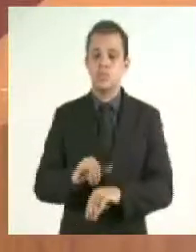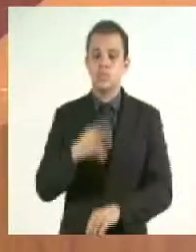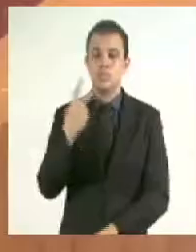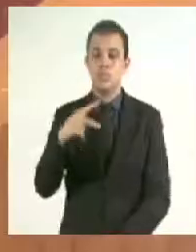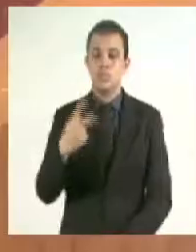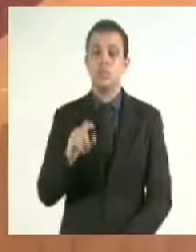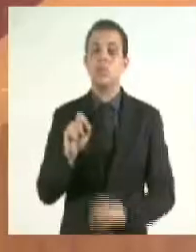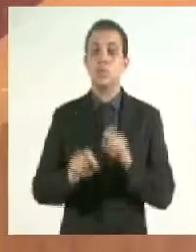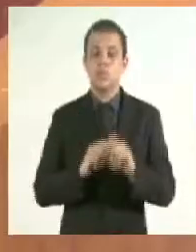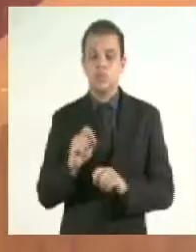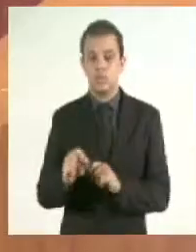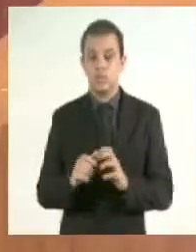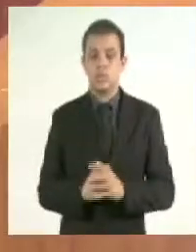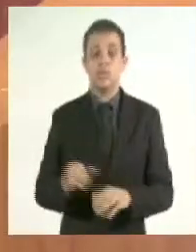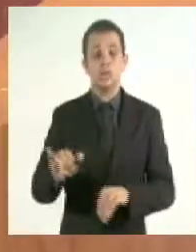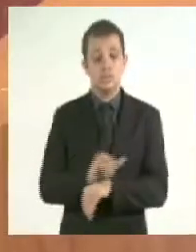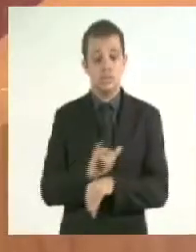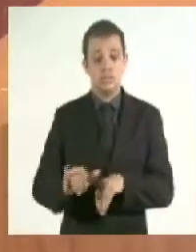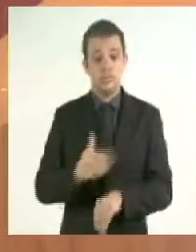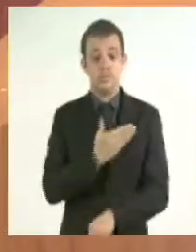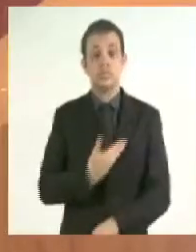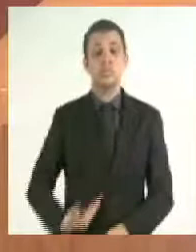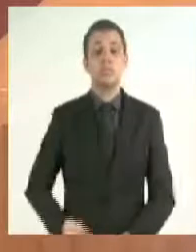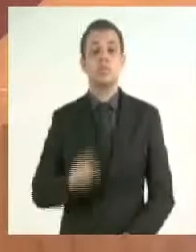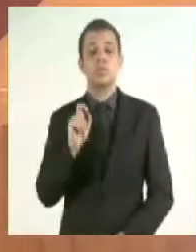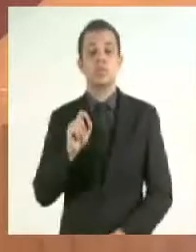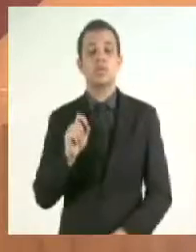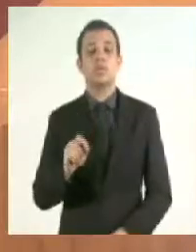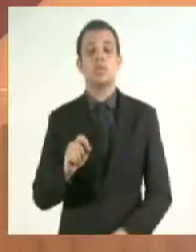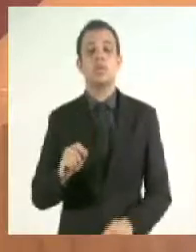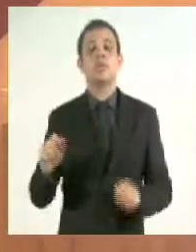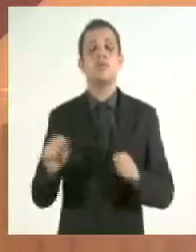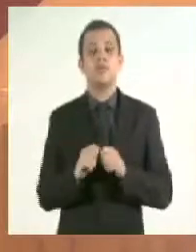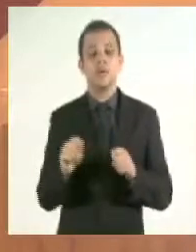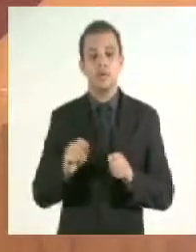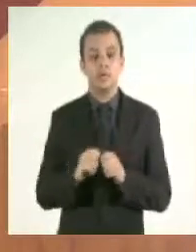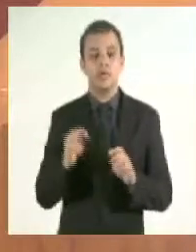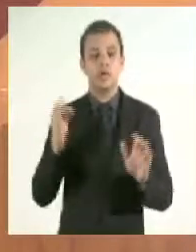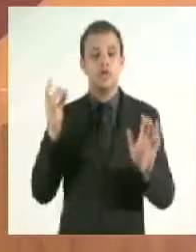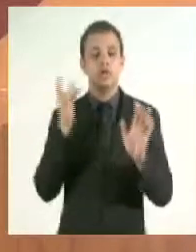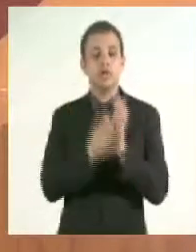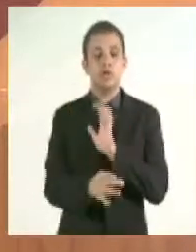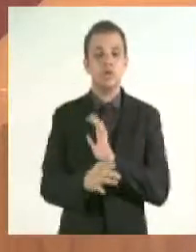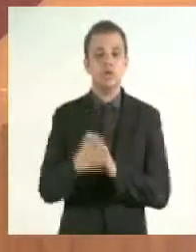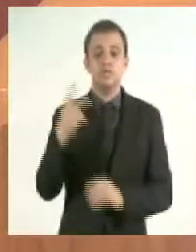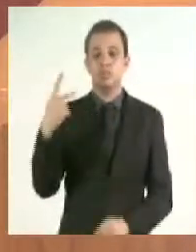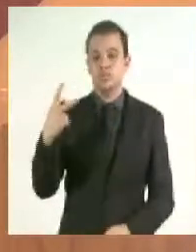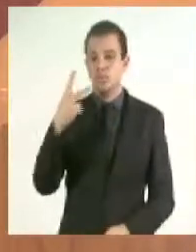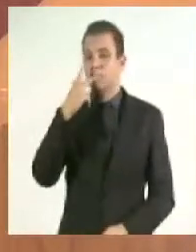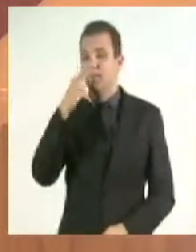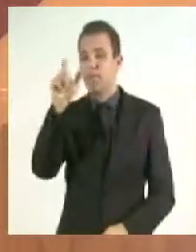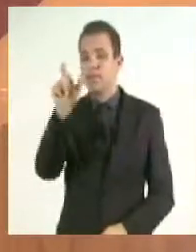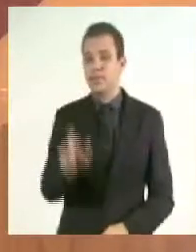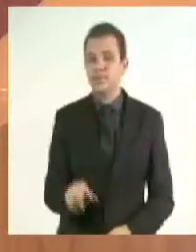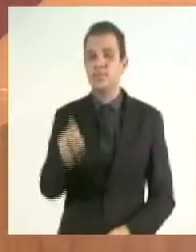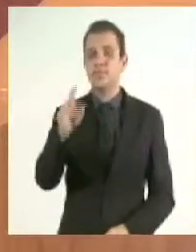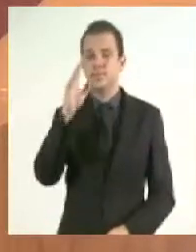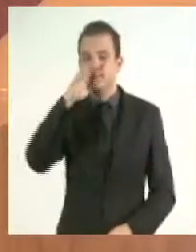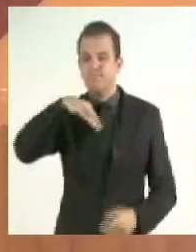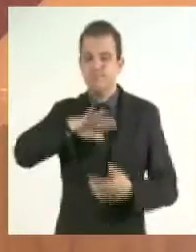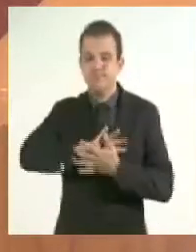do governador é fazer com que seus inimigos pareçam perversos, para que, quando ele for atacado,